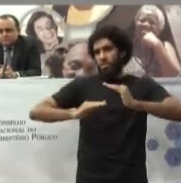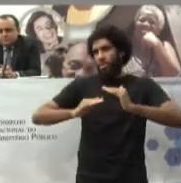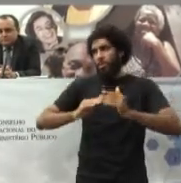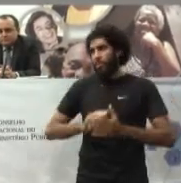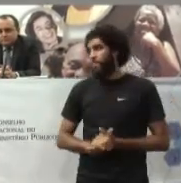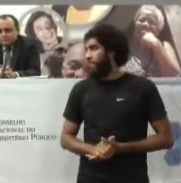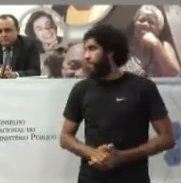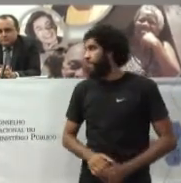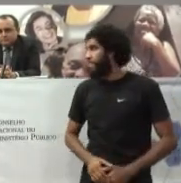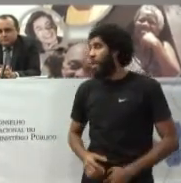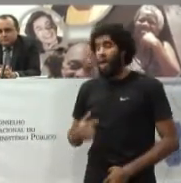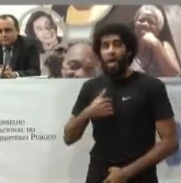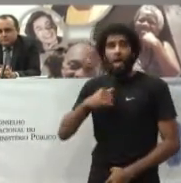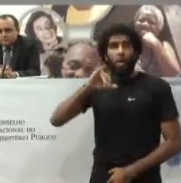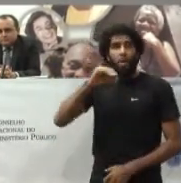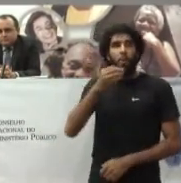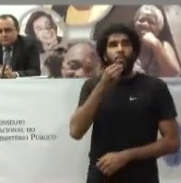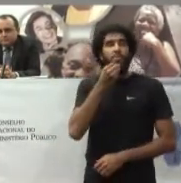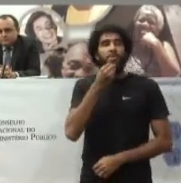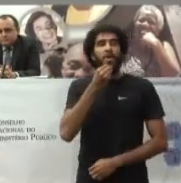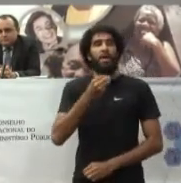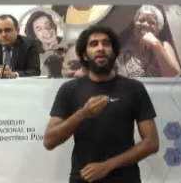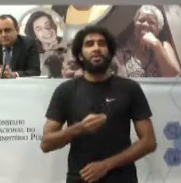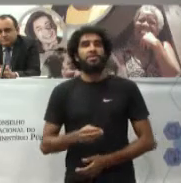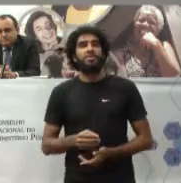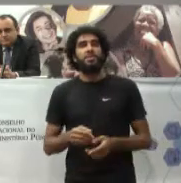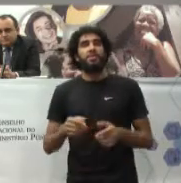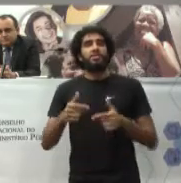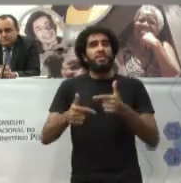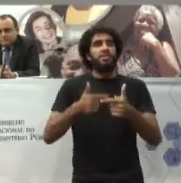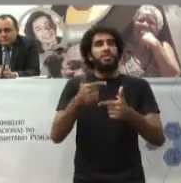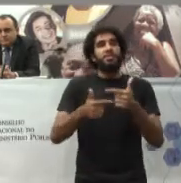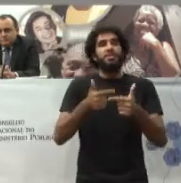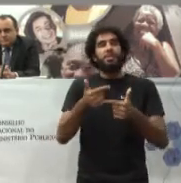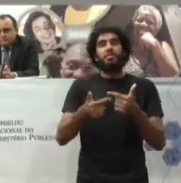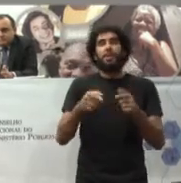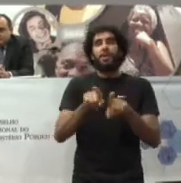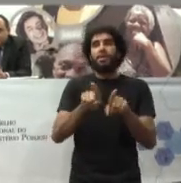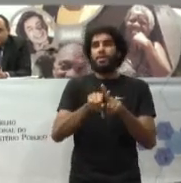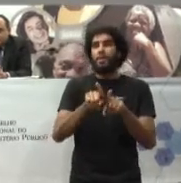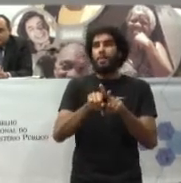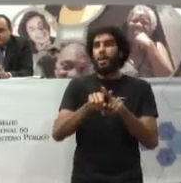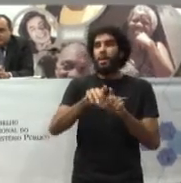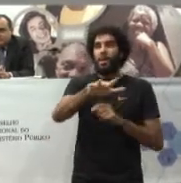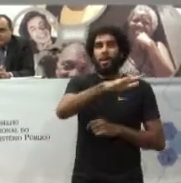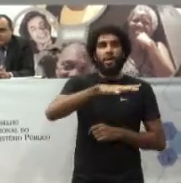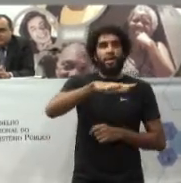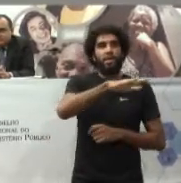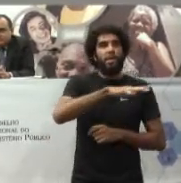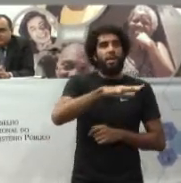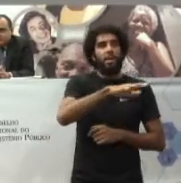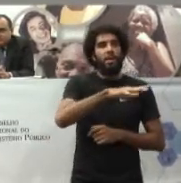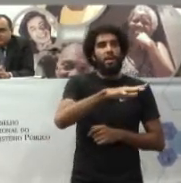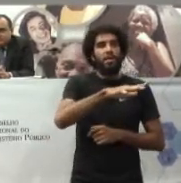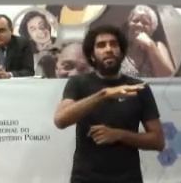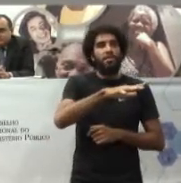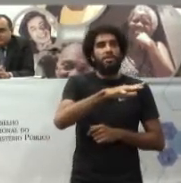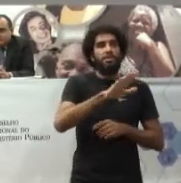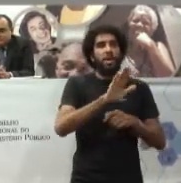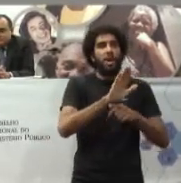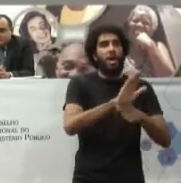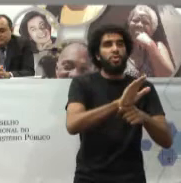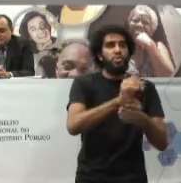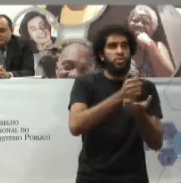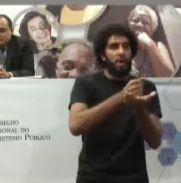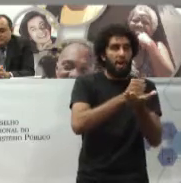oportunidade de atuar a naná área de assistência farmacêutica sendo que